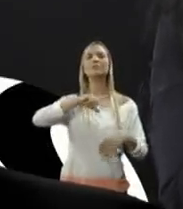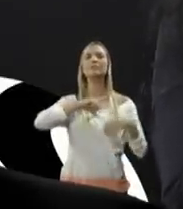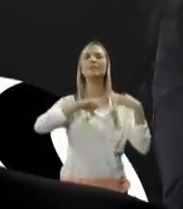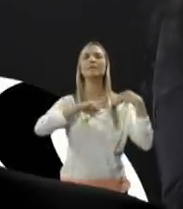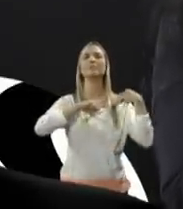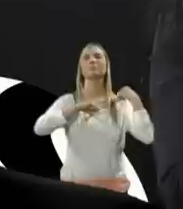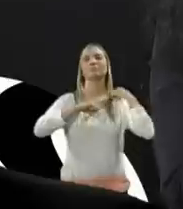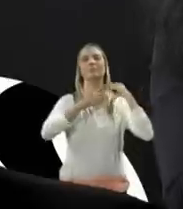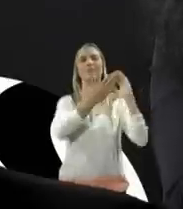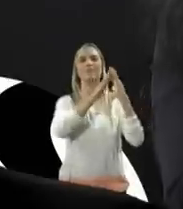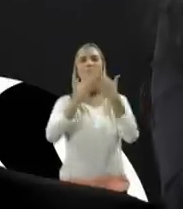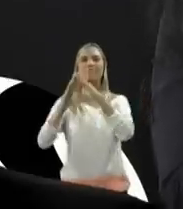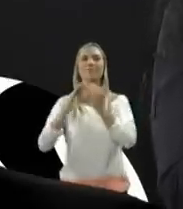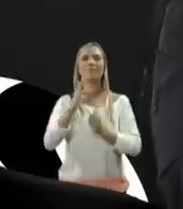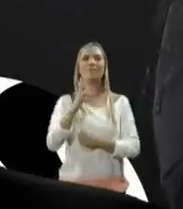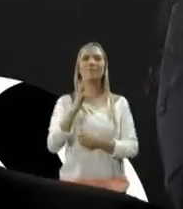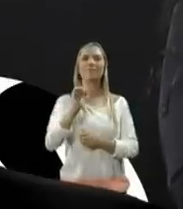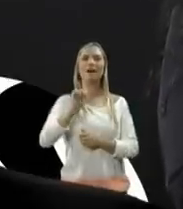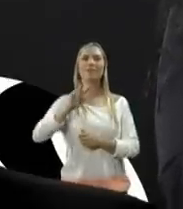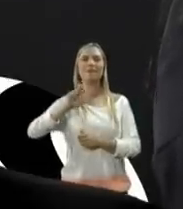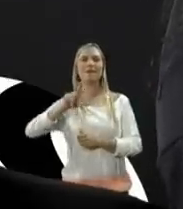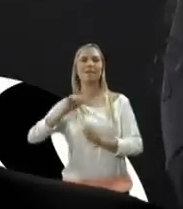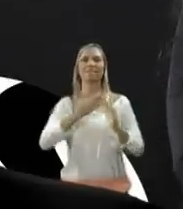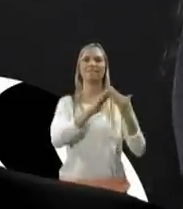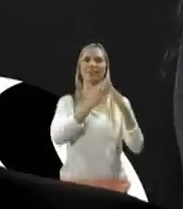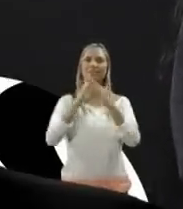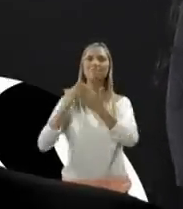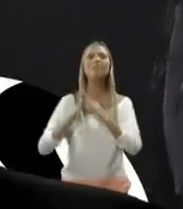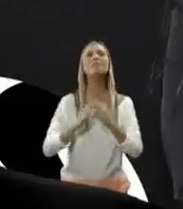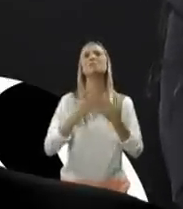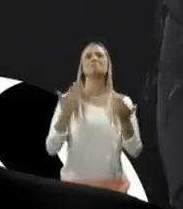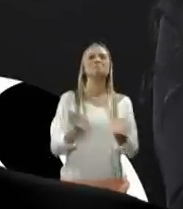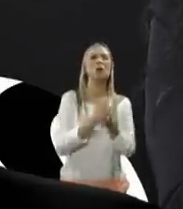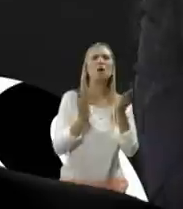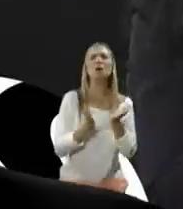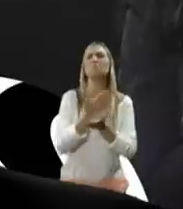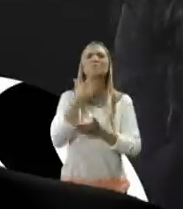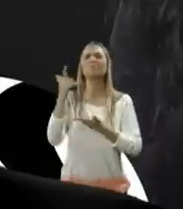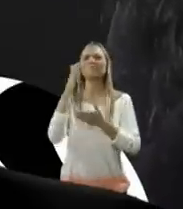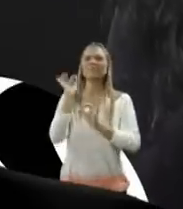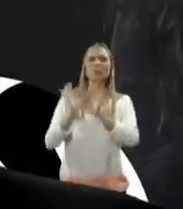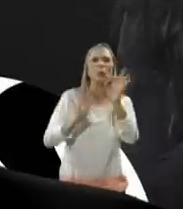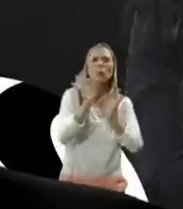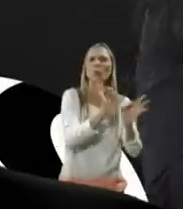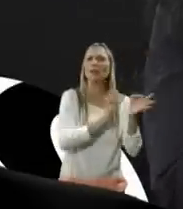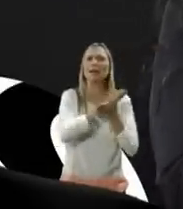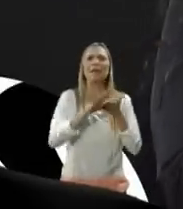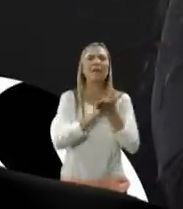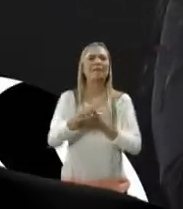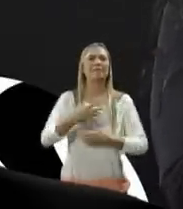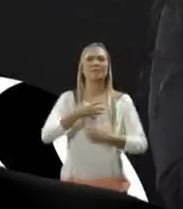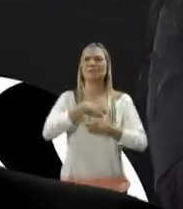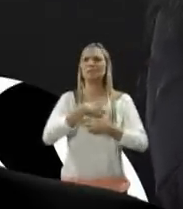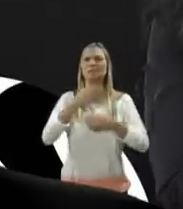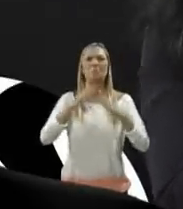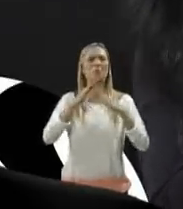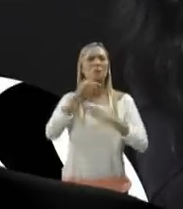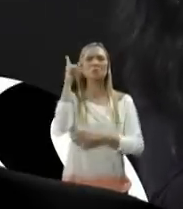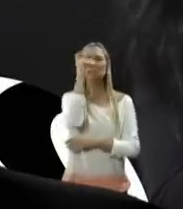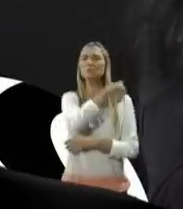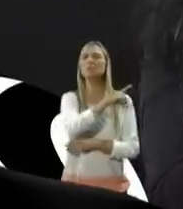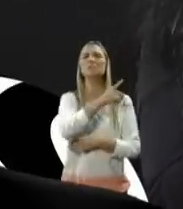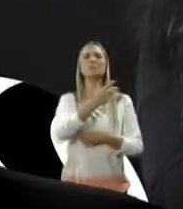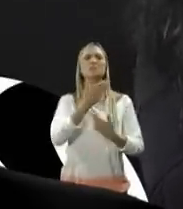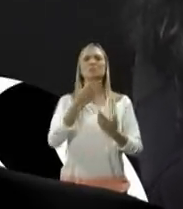de favelas, periferias pobres, desprovidas de infraestrutura e... Ao mesmo tempo que essas